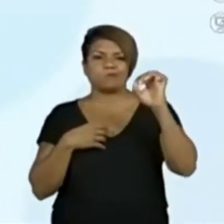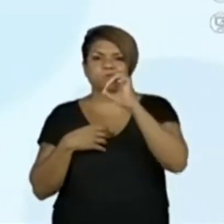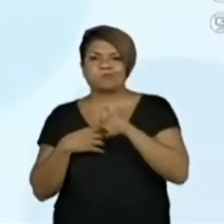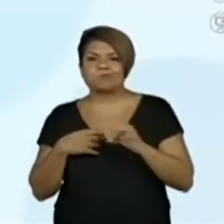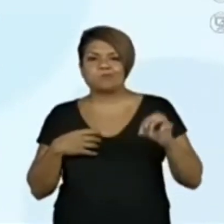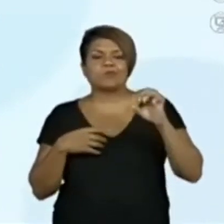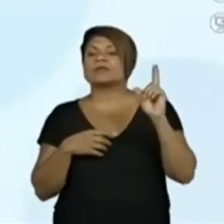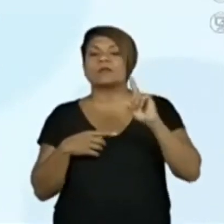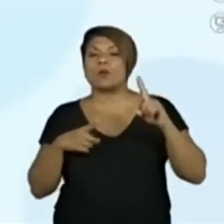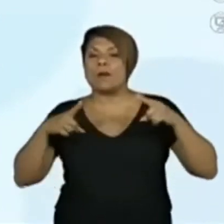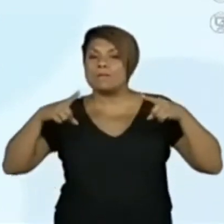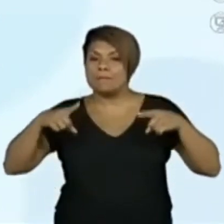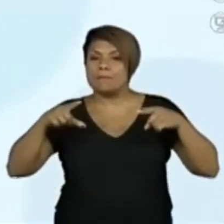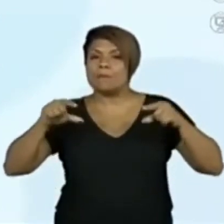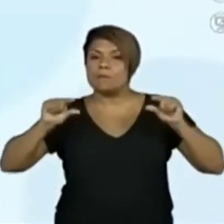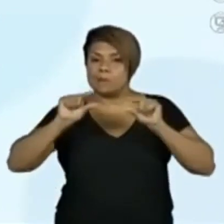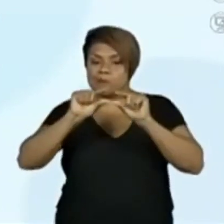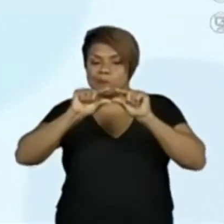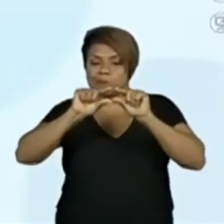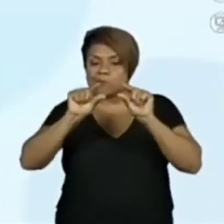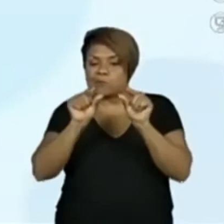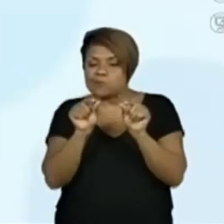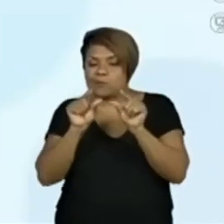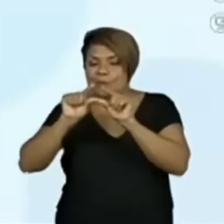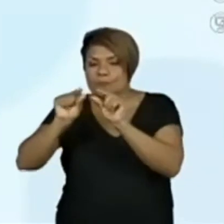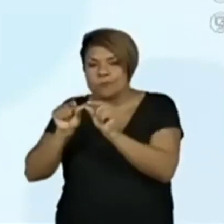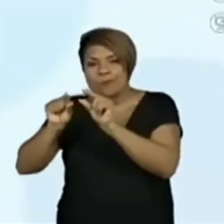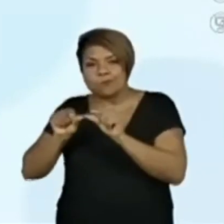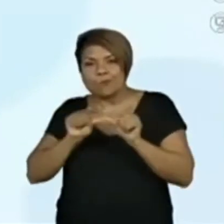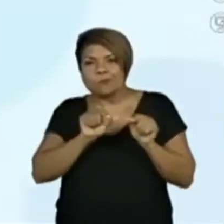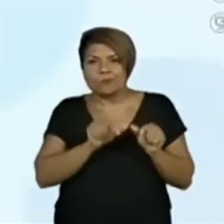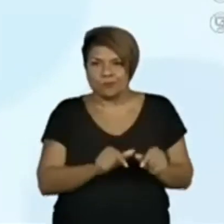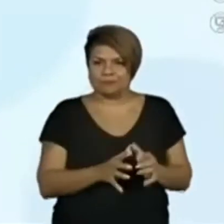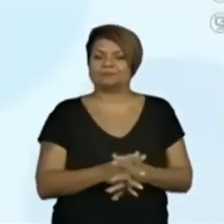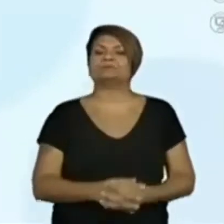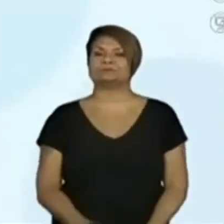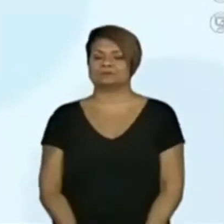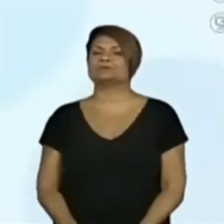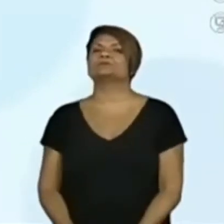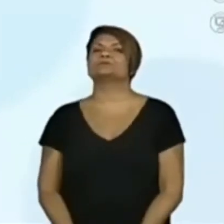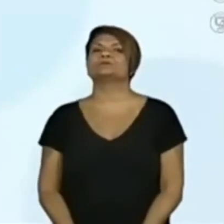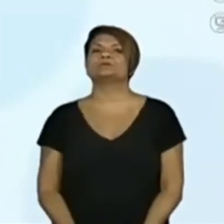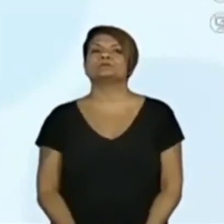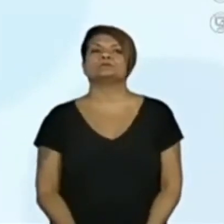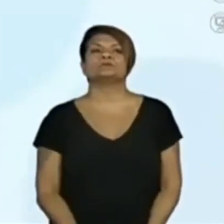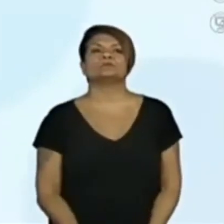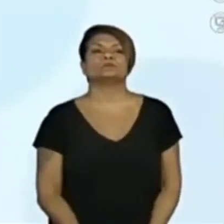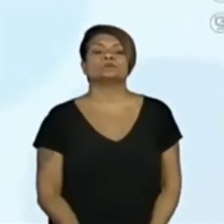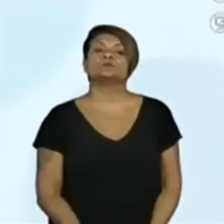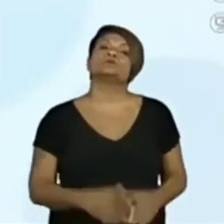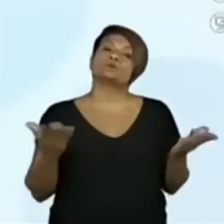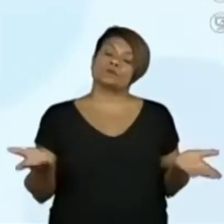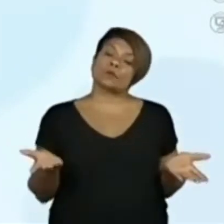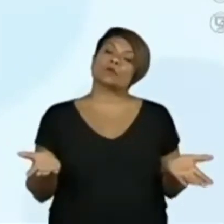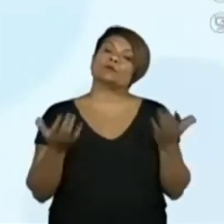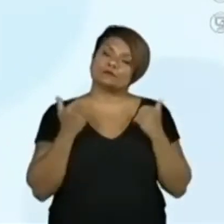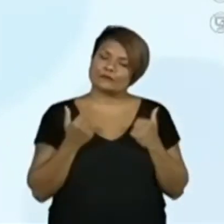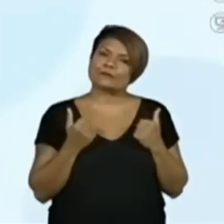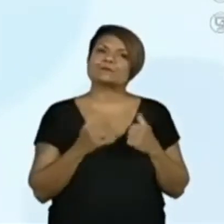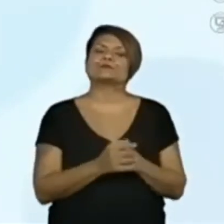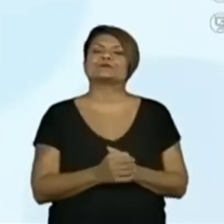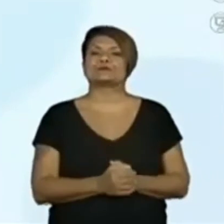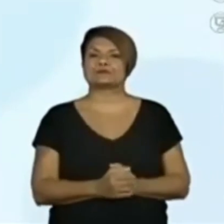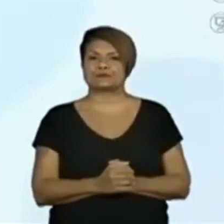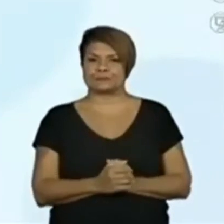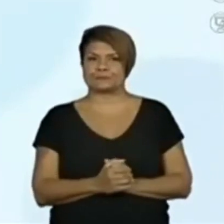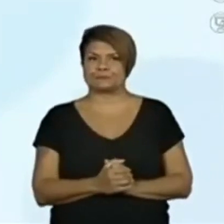e a gente tinha uma situação também de uma doença causada por bacilo. Lembram? Vamos então